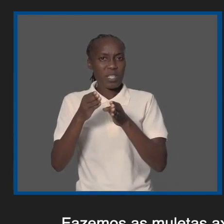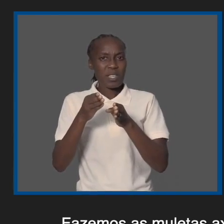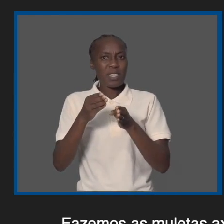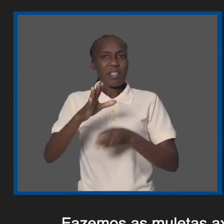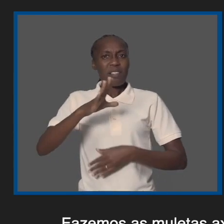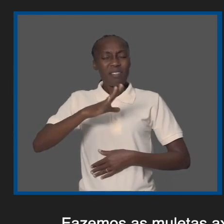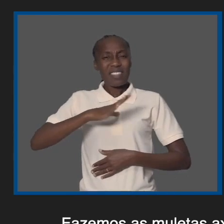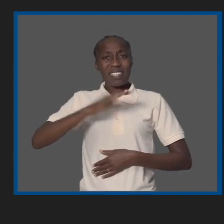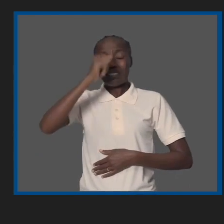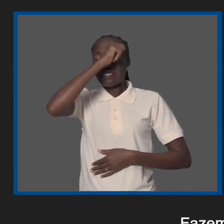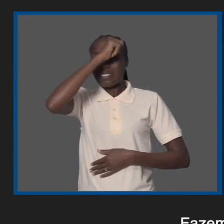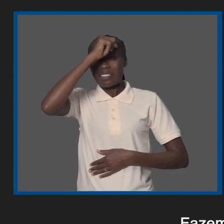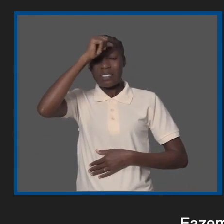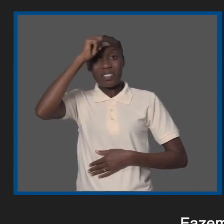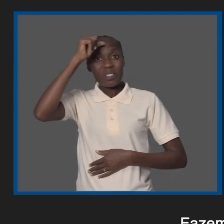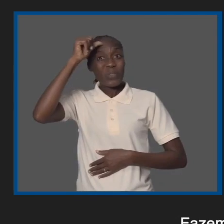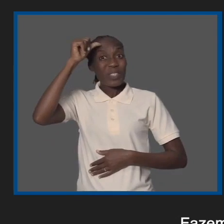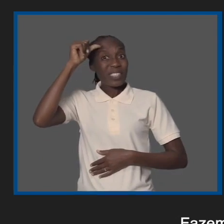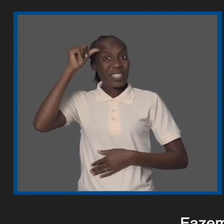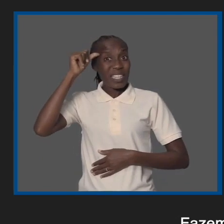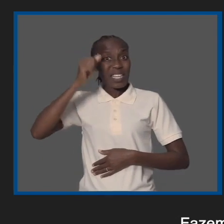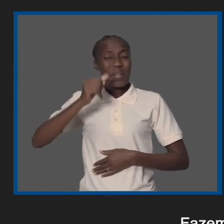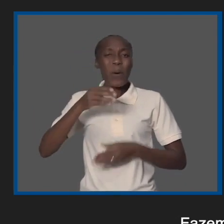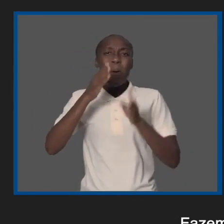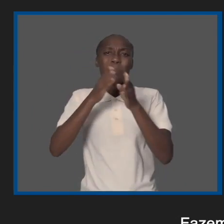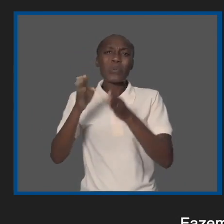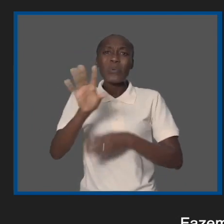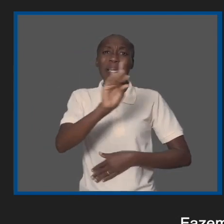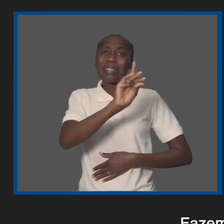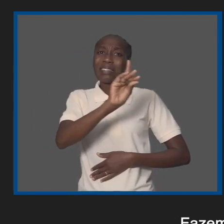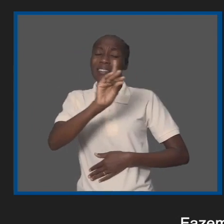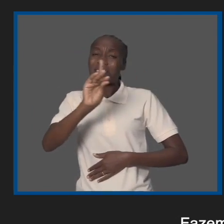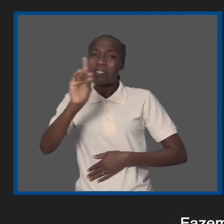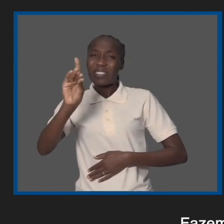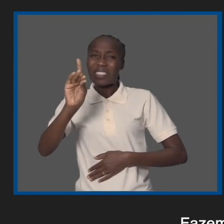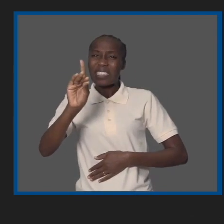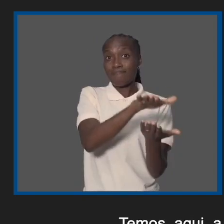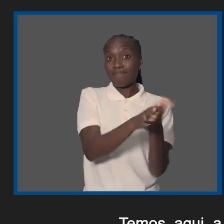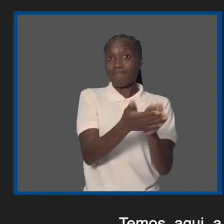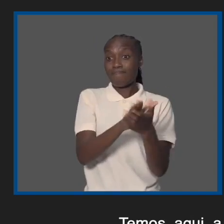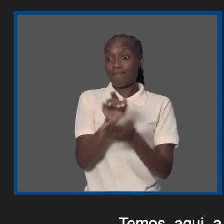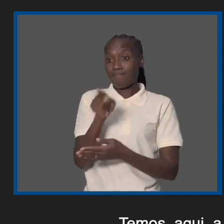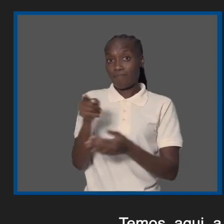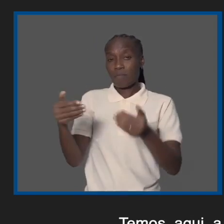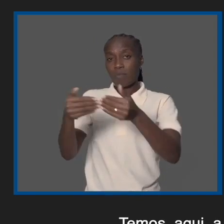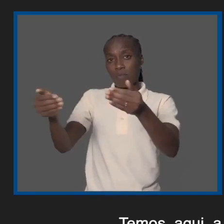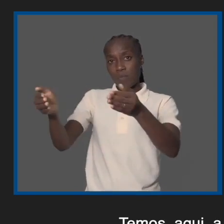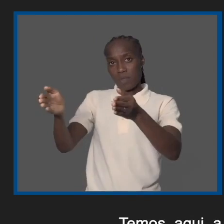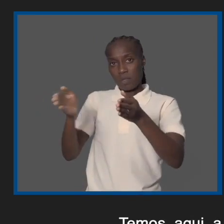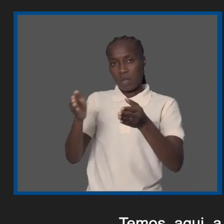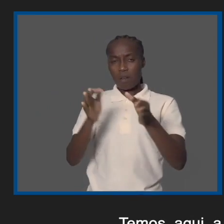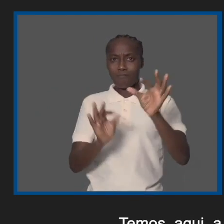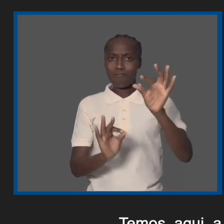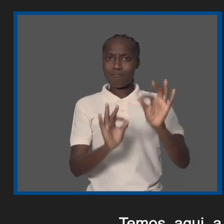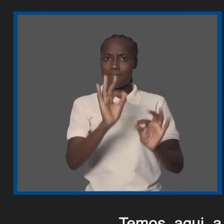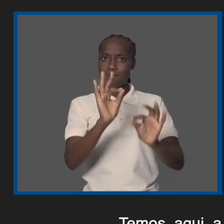fazemos as moletas anadianas, fazemos andaria e vários. Temos aqui a sala de prótese,